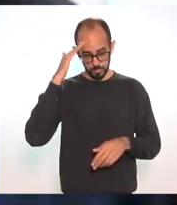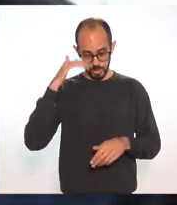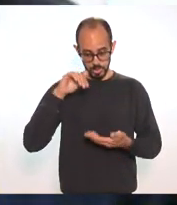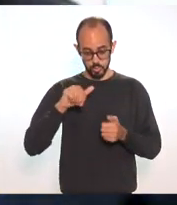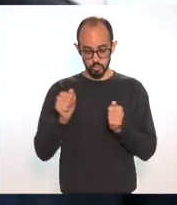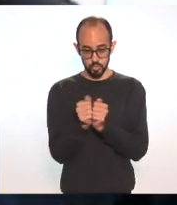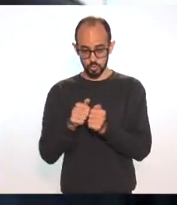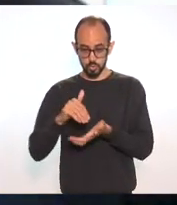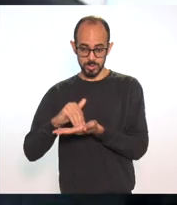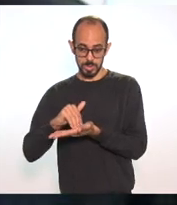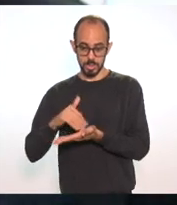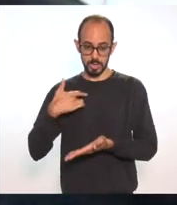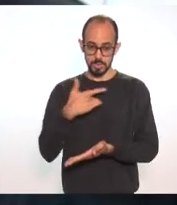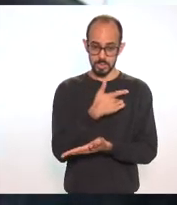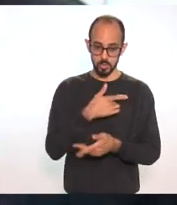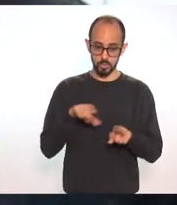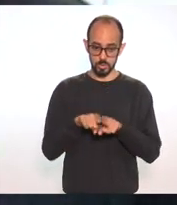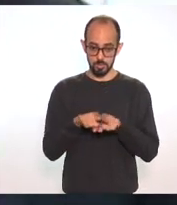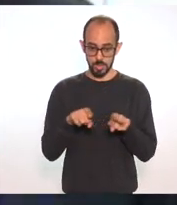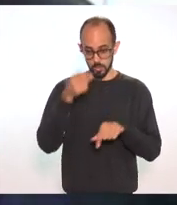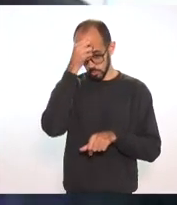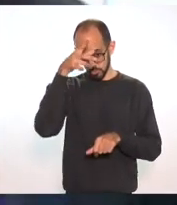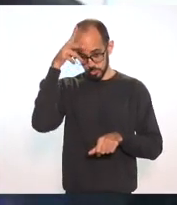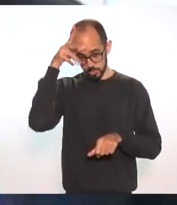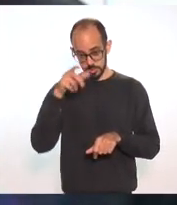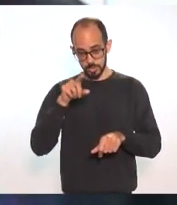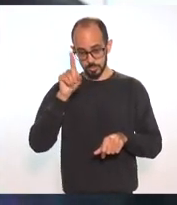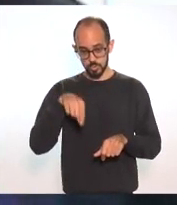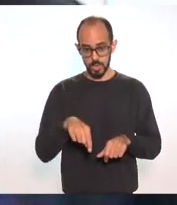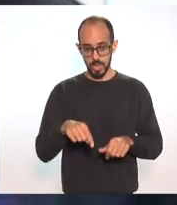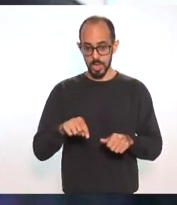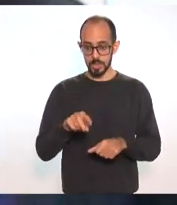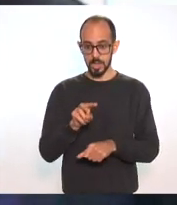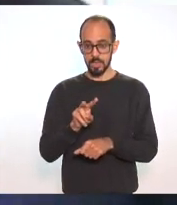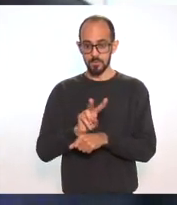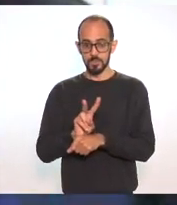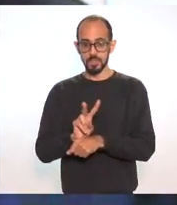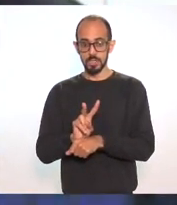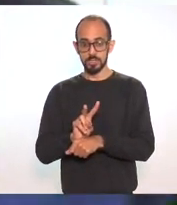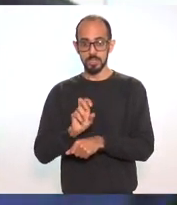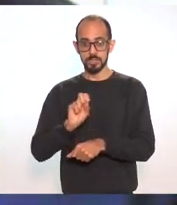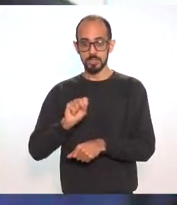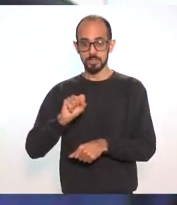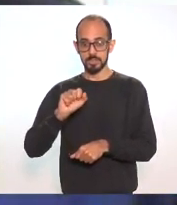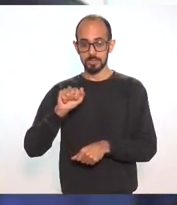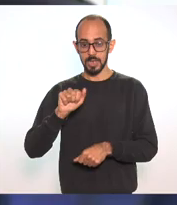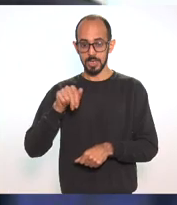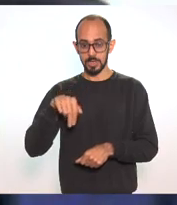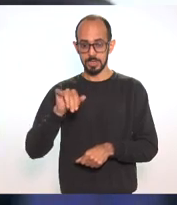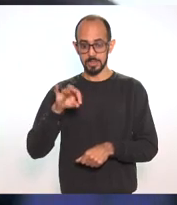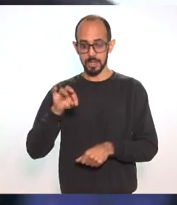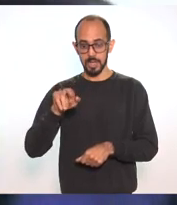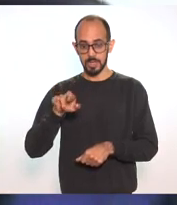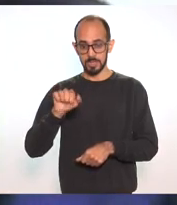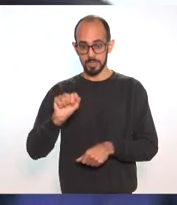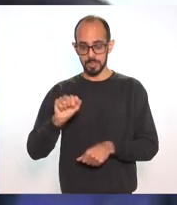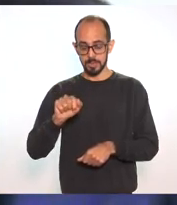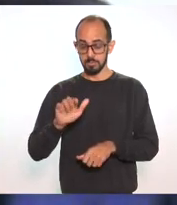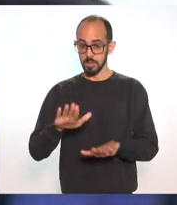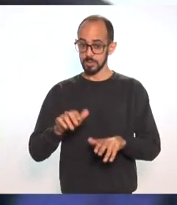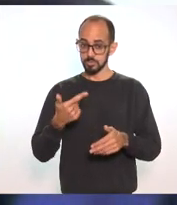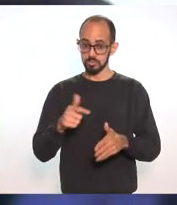os municípios é de que essa competência fica para a Vigilância Sanitária. Só que isso não está regulamentado em nenhum